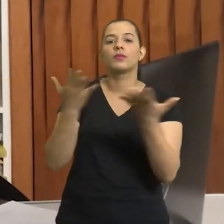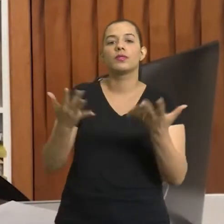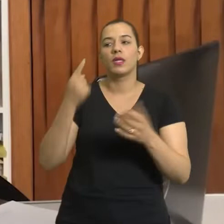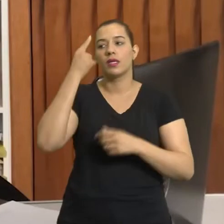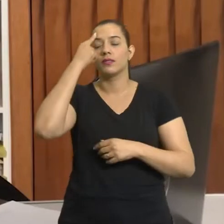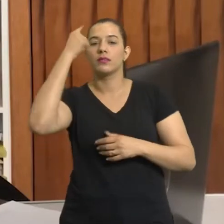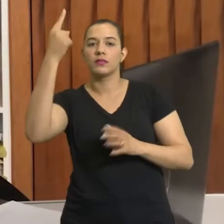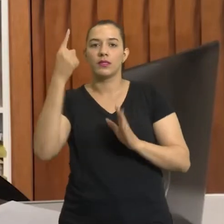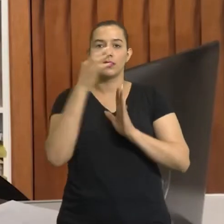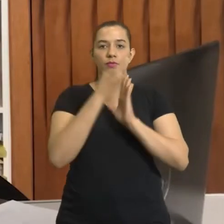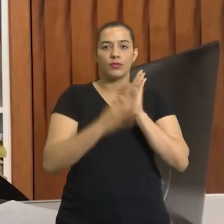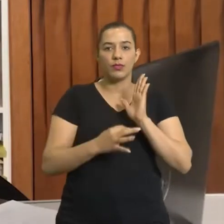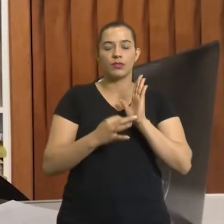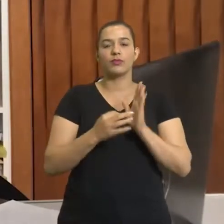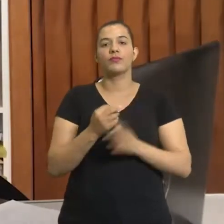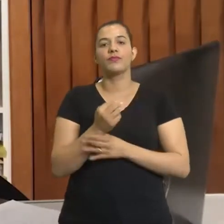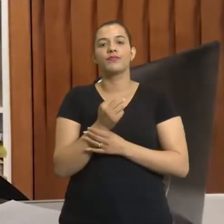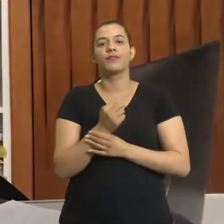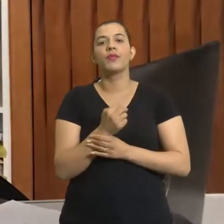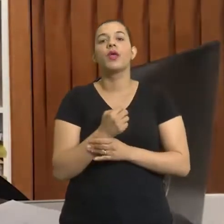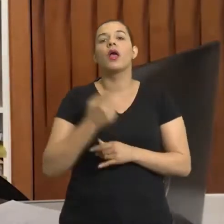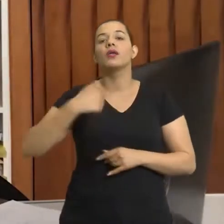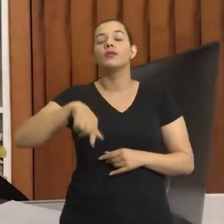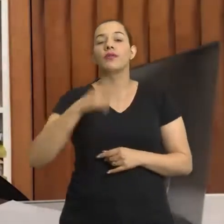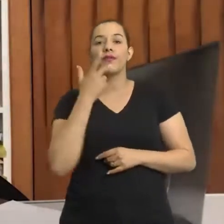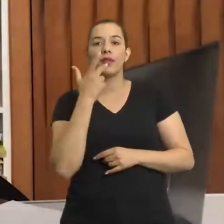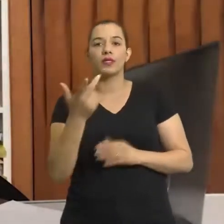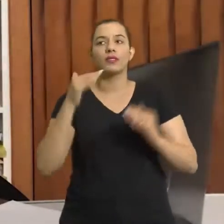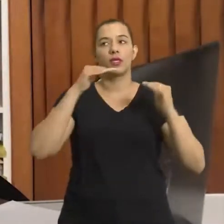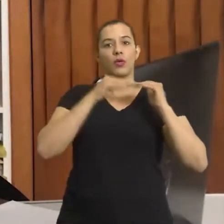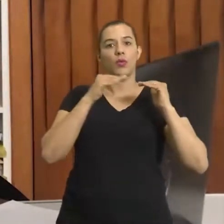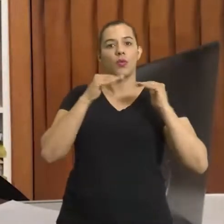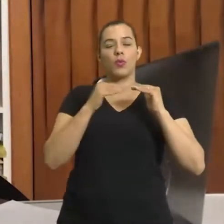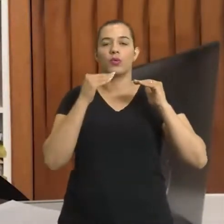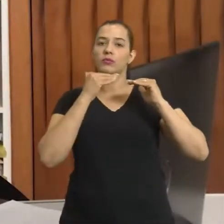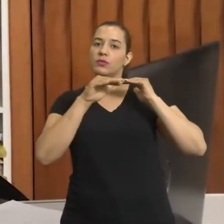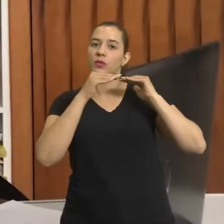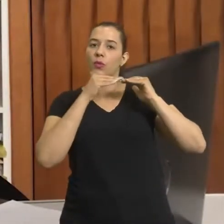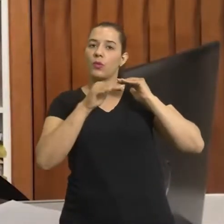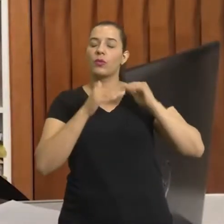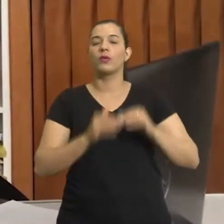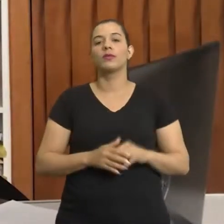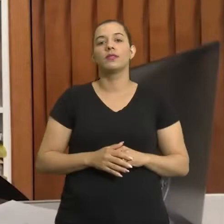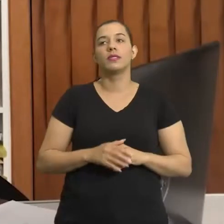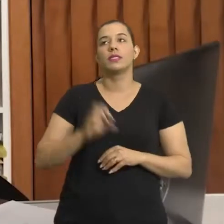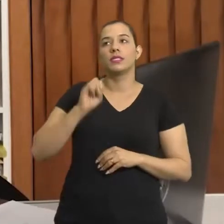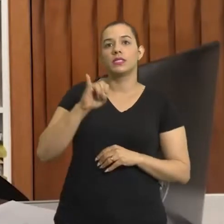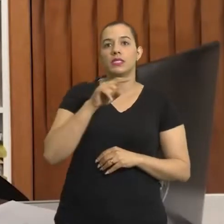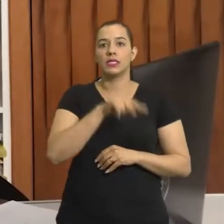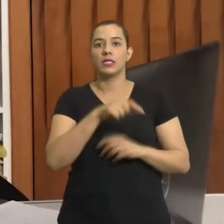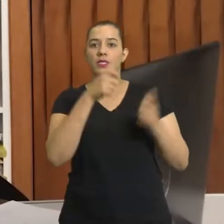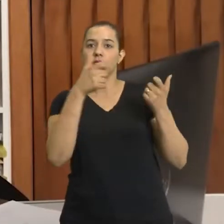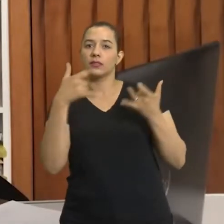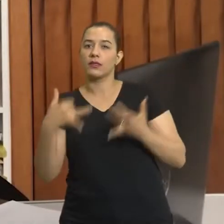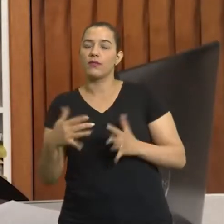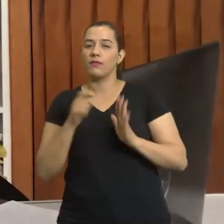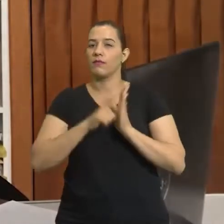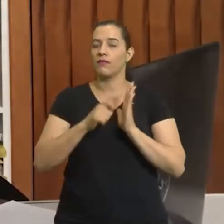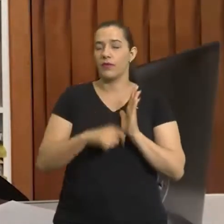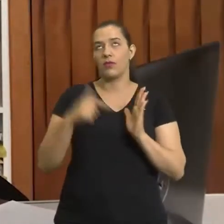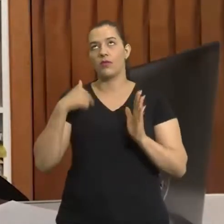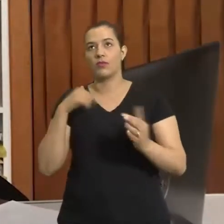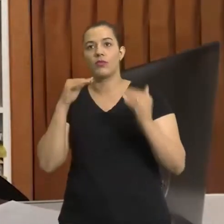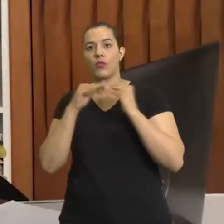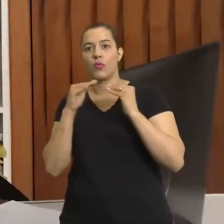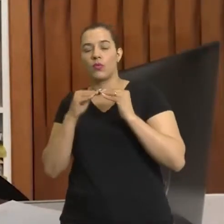naquele texto. Ou seja, a gente vai dizer se a gente concorda ou não com o autor, se a gente concorda com a maneira como aquele texto foi escrito ou não.